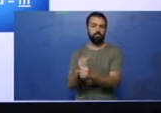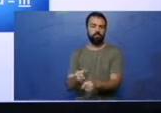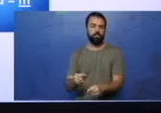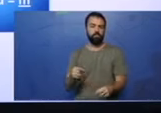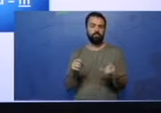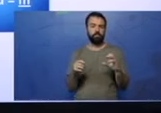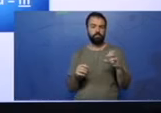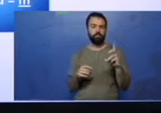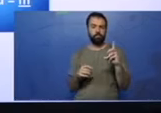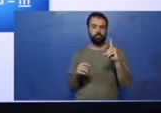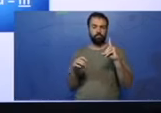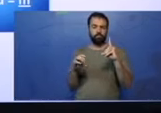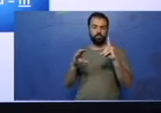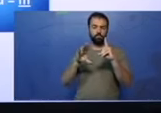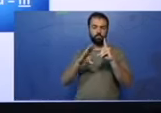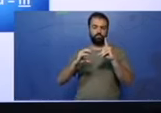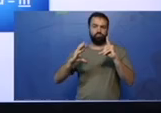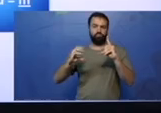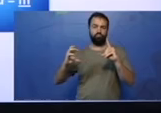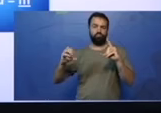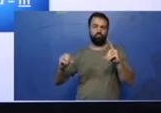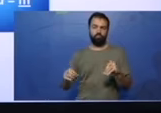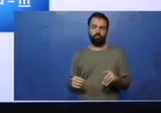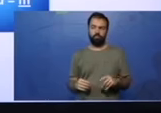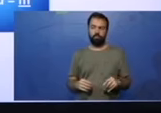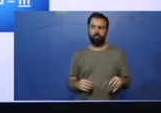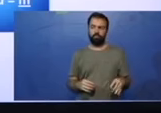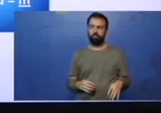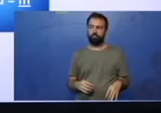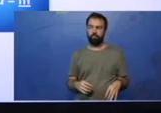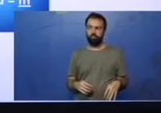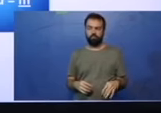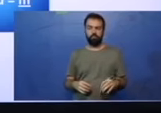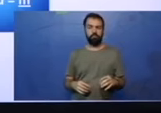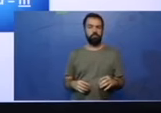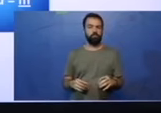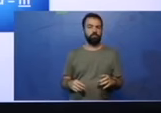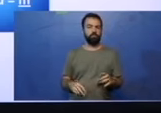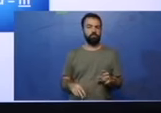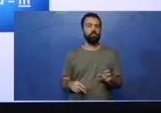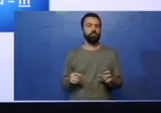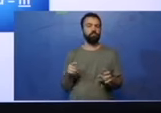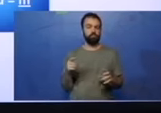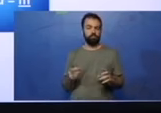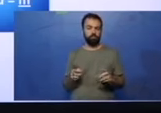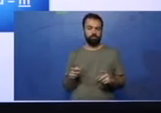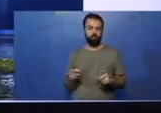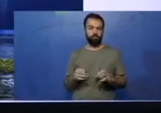diferente. Por isso, a gente fala que a densidade é uma característica específica da matéria.